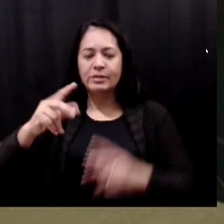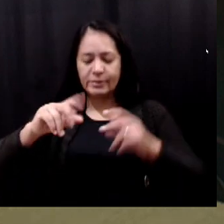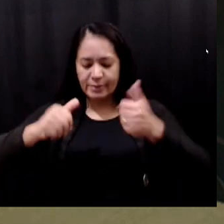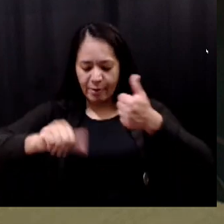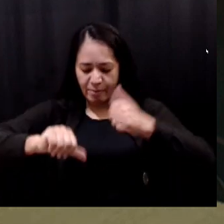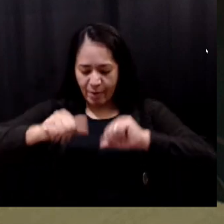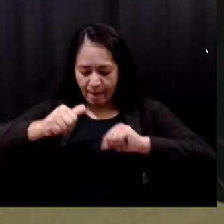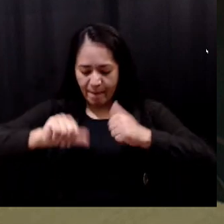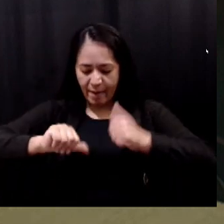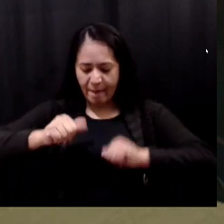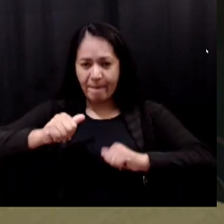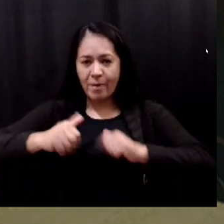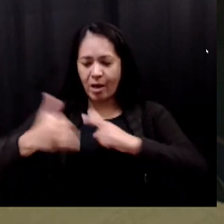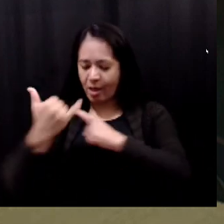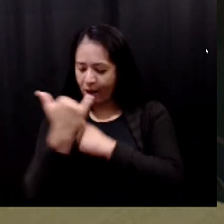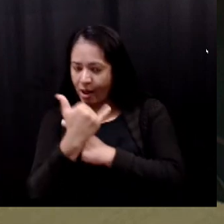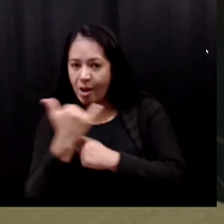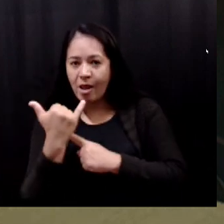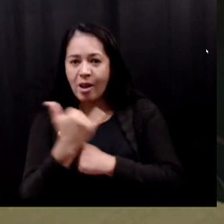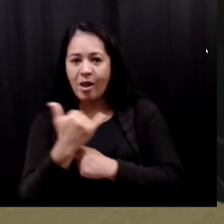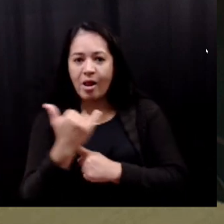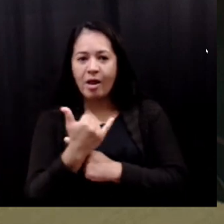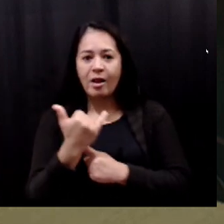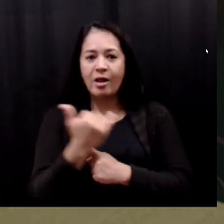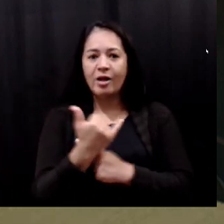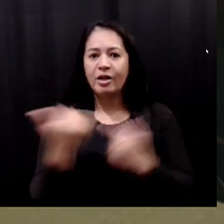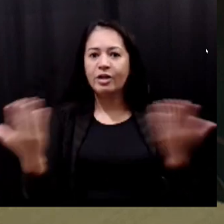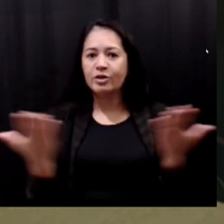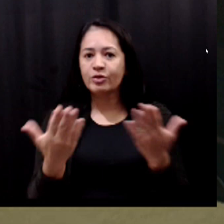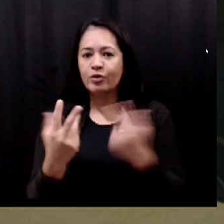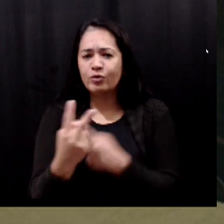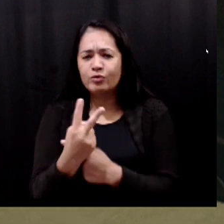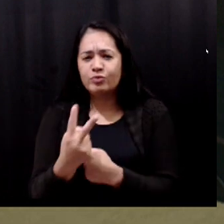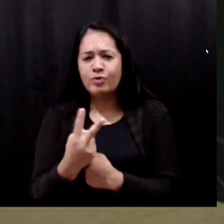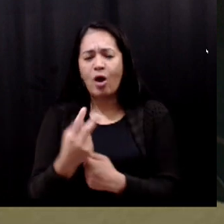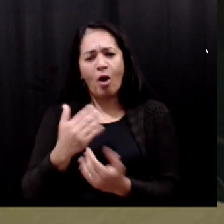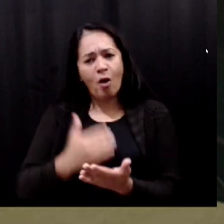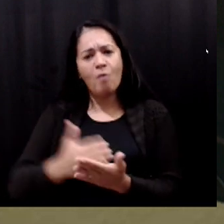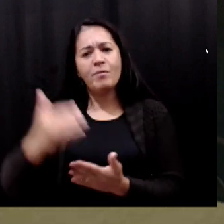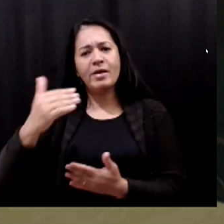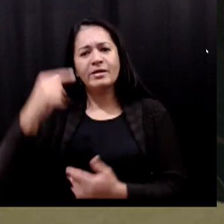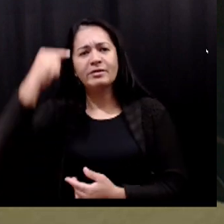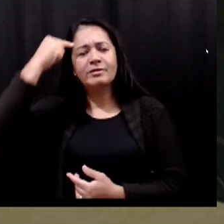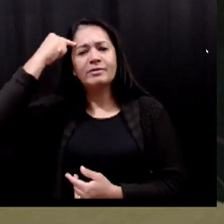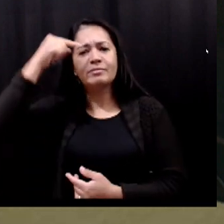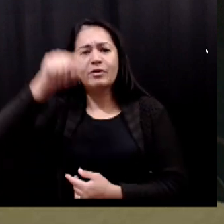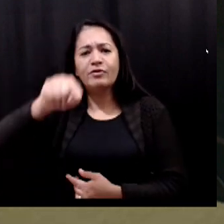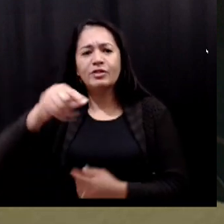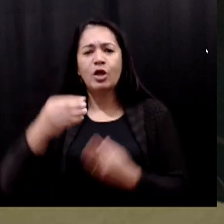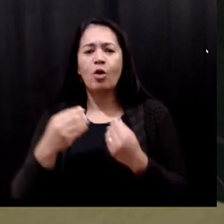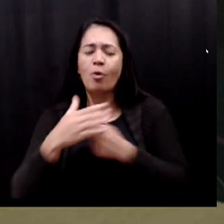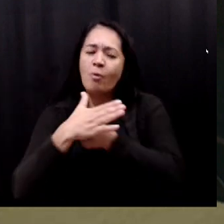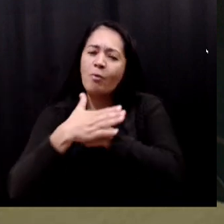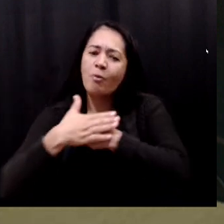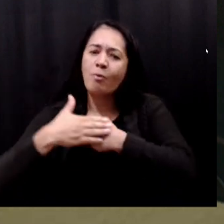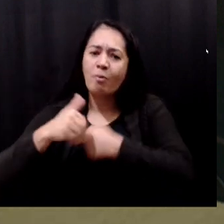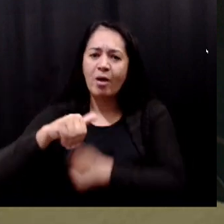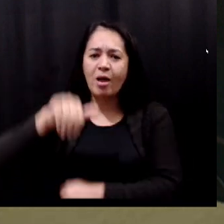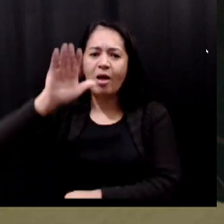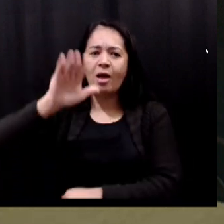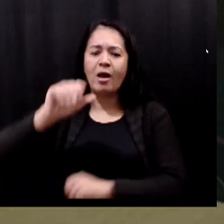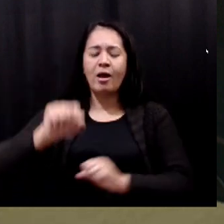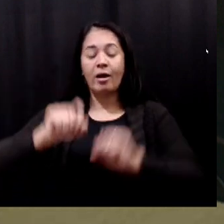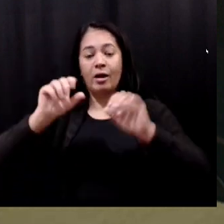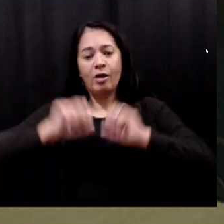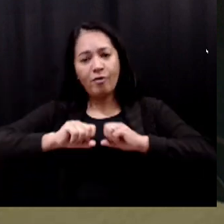caso de hoje, ter um autocuidado, né? Começar a pensar em você com mais carinho, claro, se dedicar sim àquela